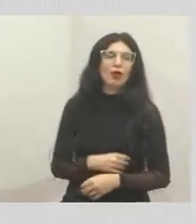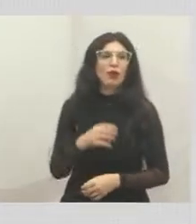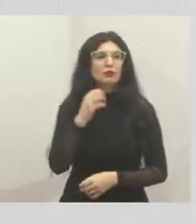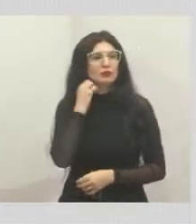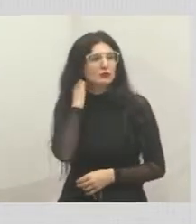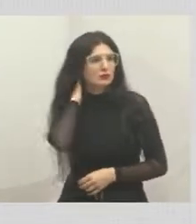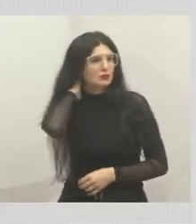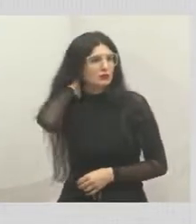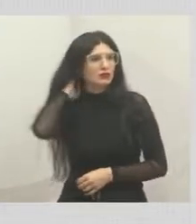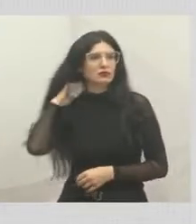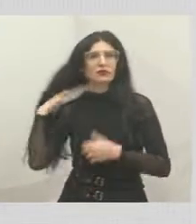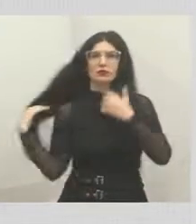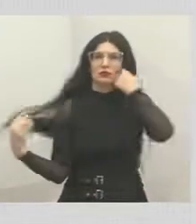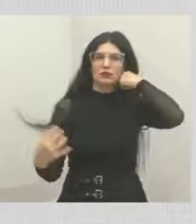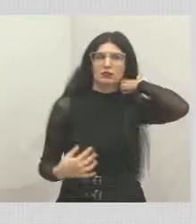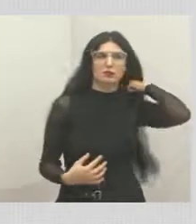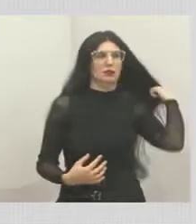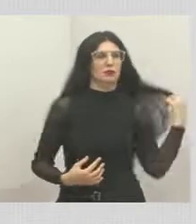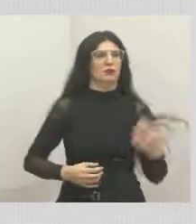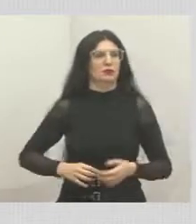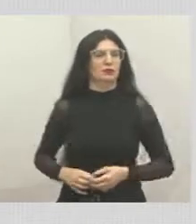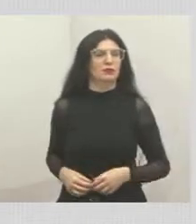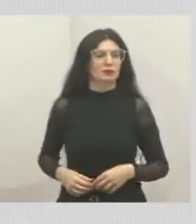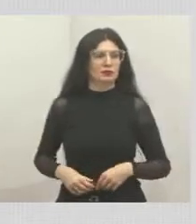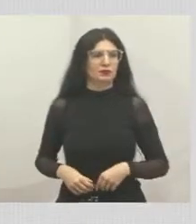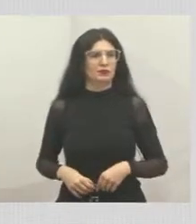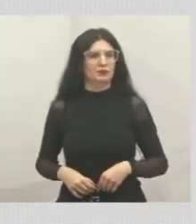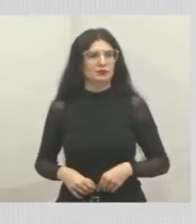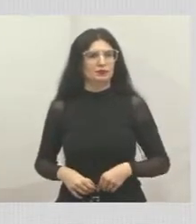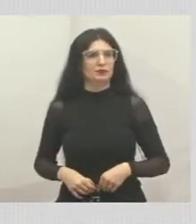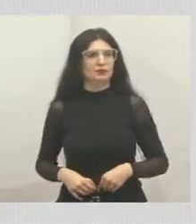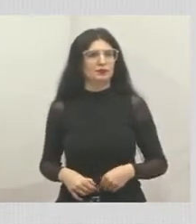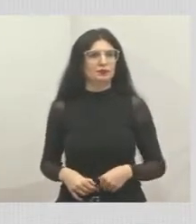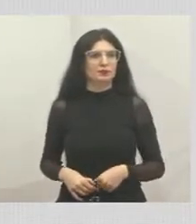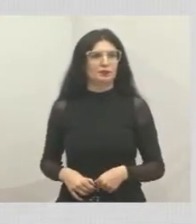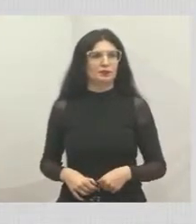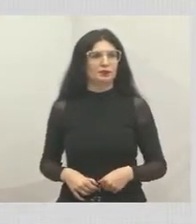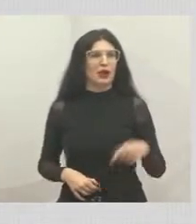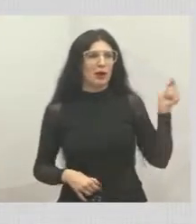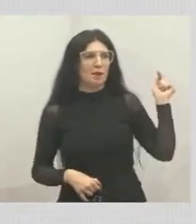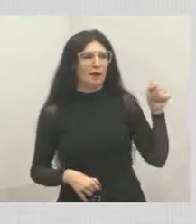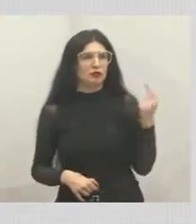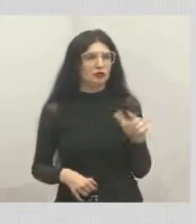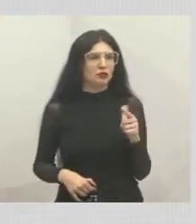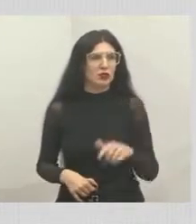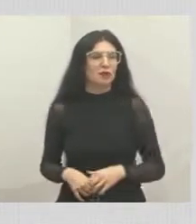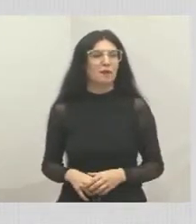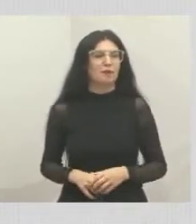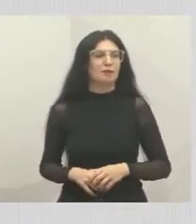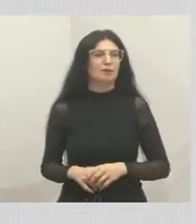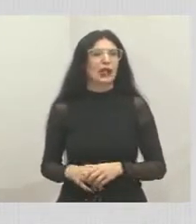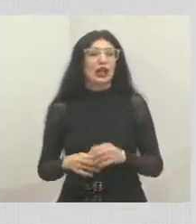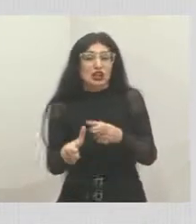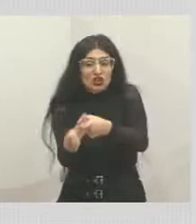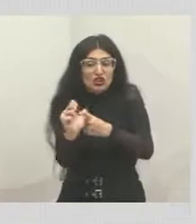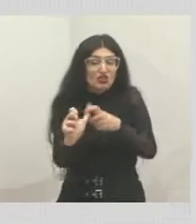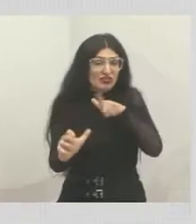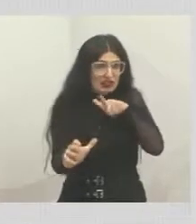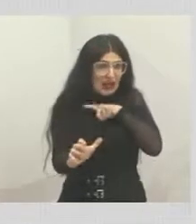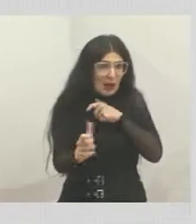15,67%. Inversões financeiras não ocorreram. A amortização da dívida, meta orçamentária